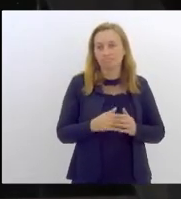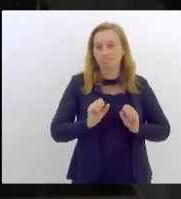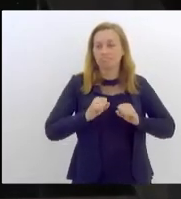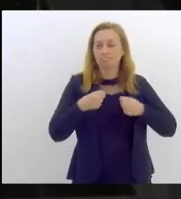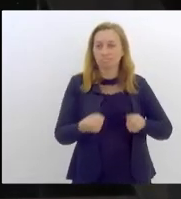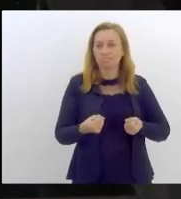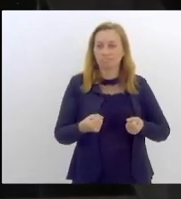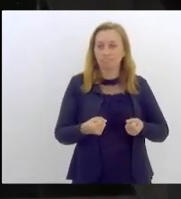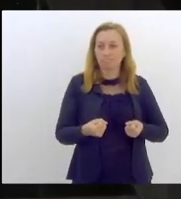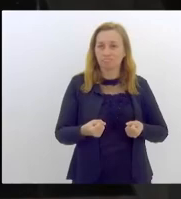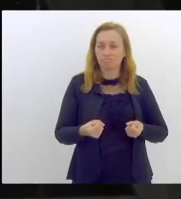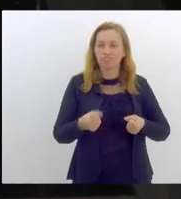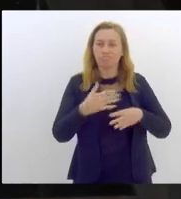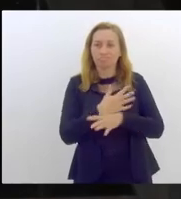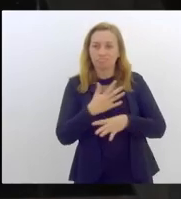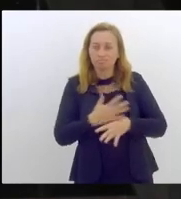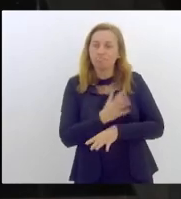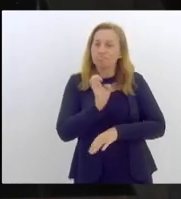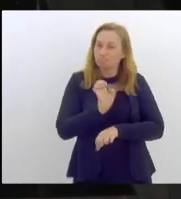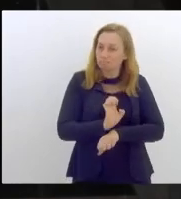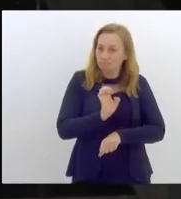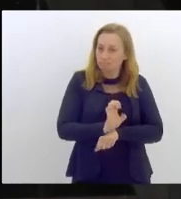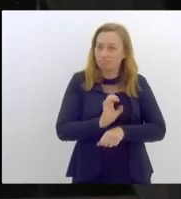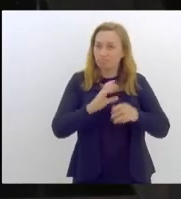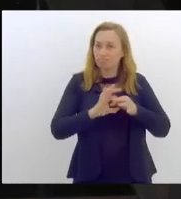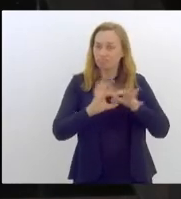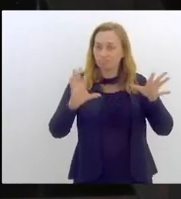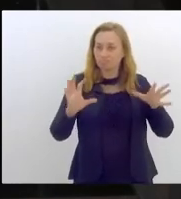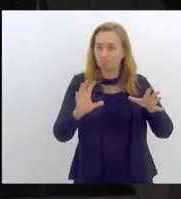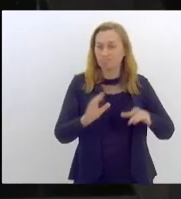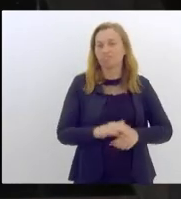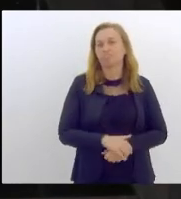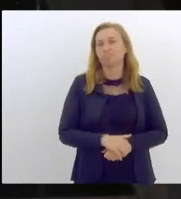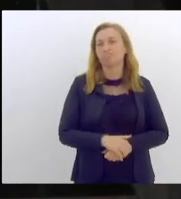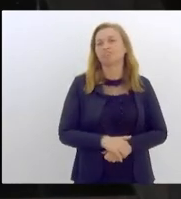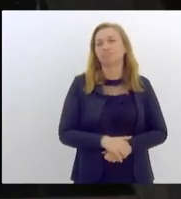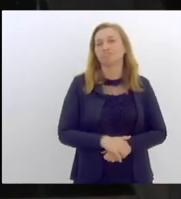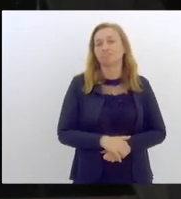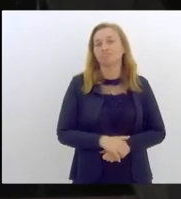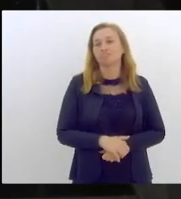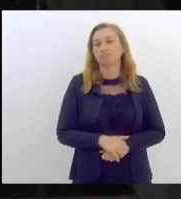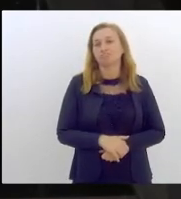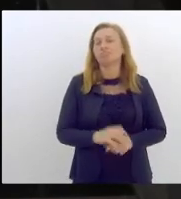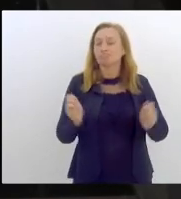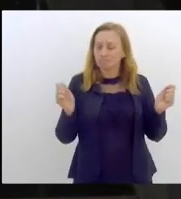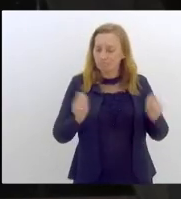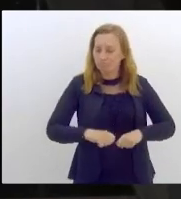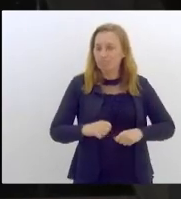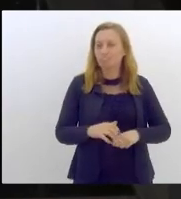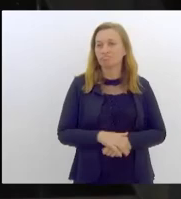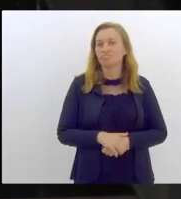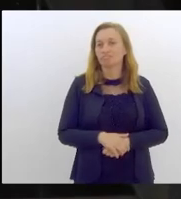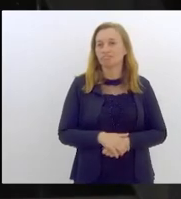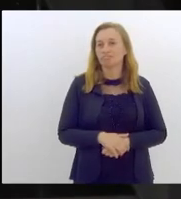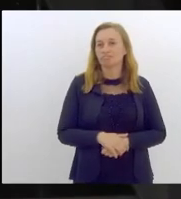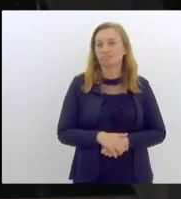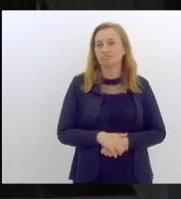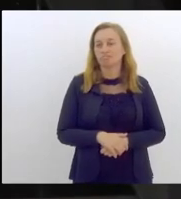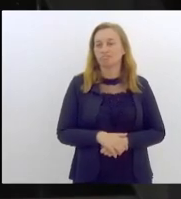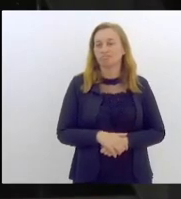defendem uma cidade um estado com liberdade de trânsito com uma possibilidade de ter